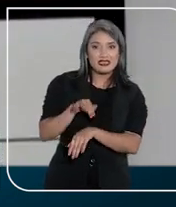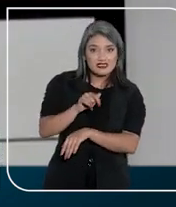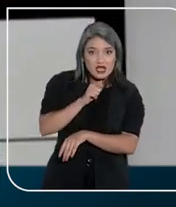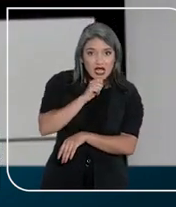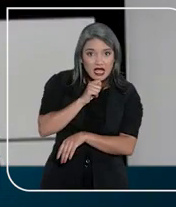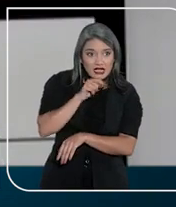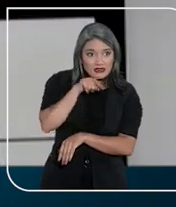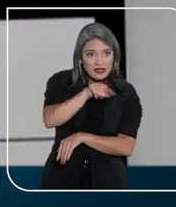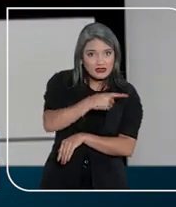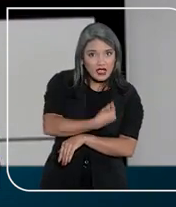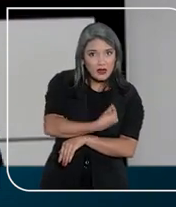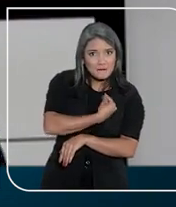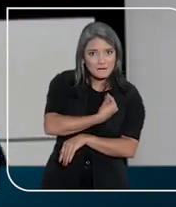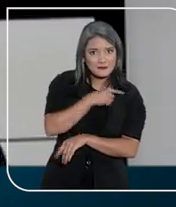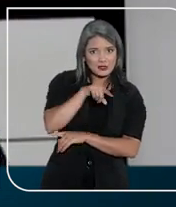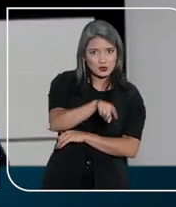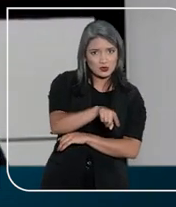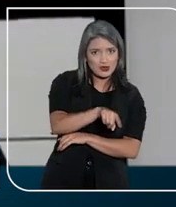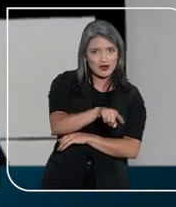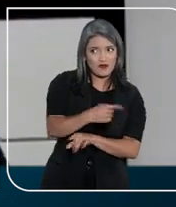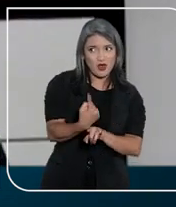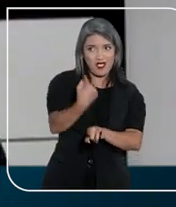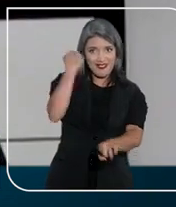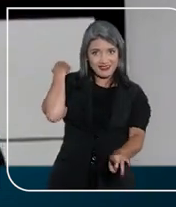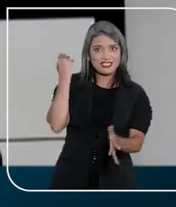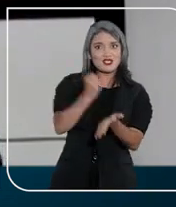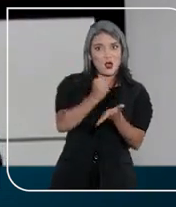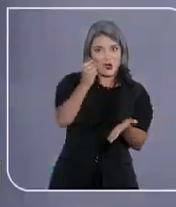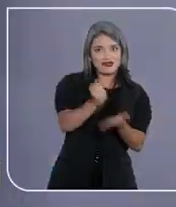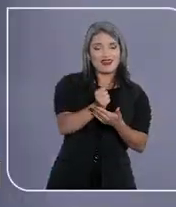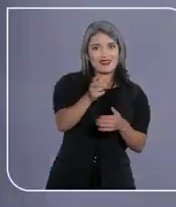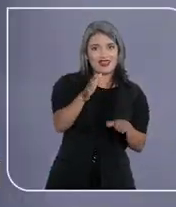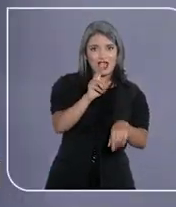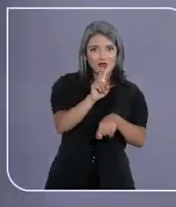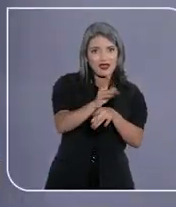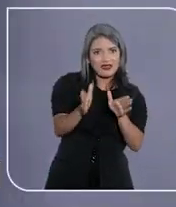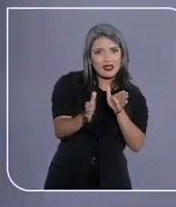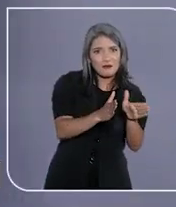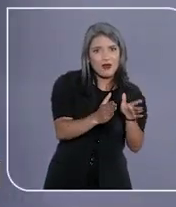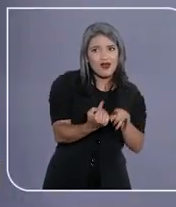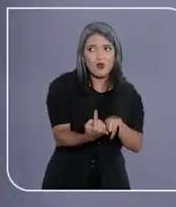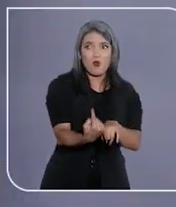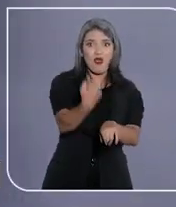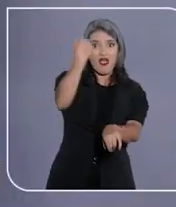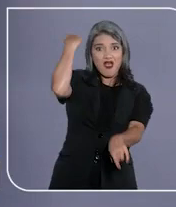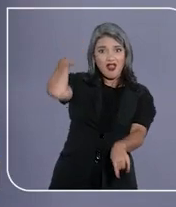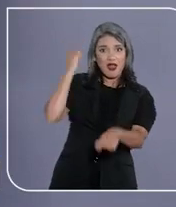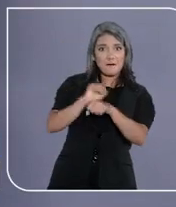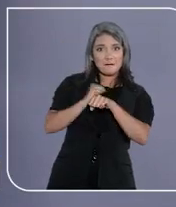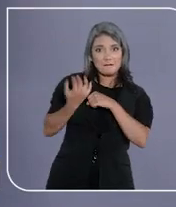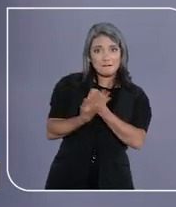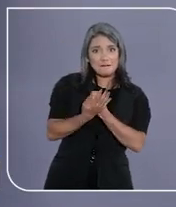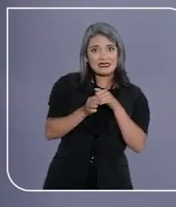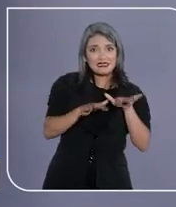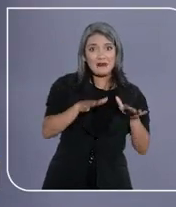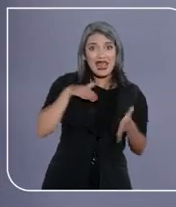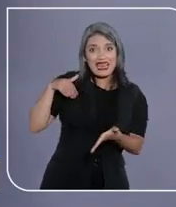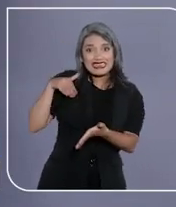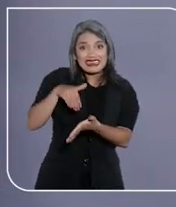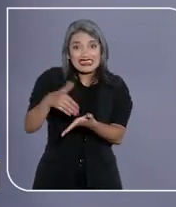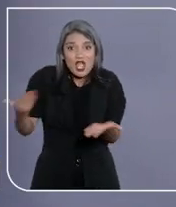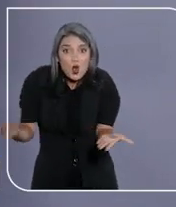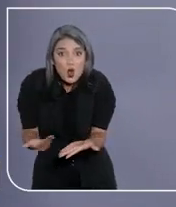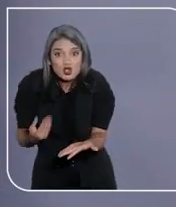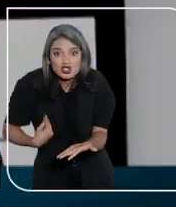desses que foram nomeados lá na época, nomeados não, desculpa, né? Mas que foram contratados lá na época da pandemia, atuando